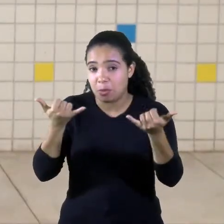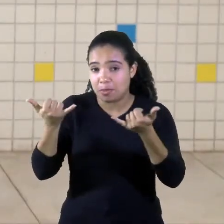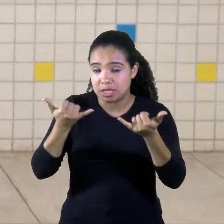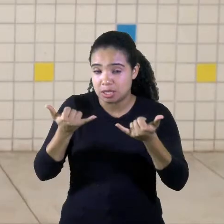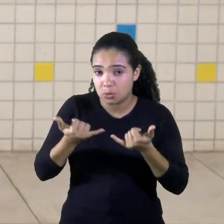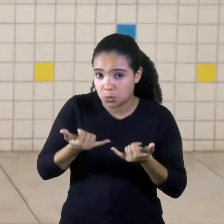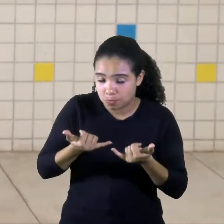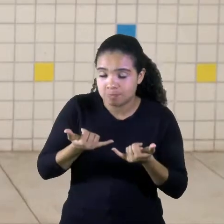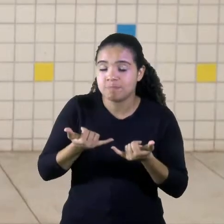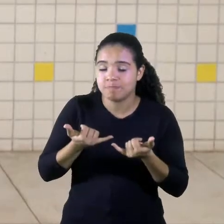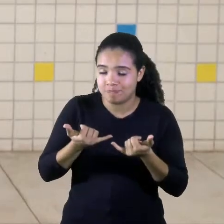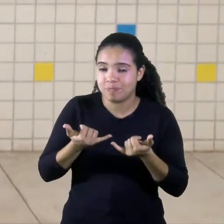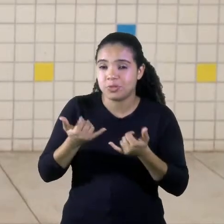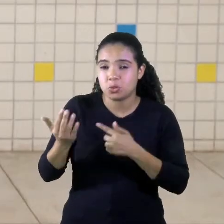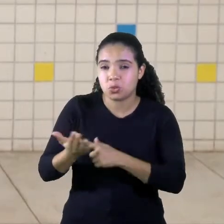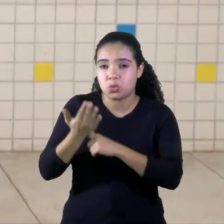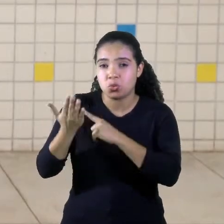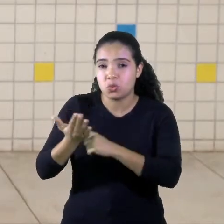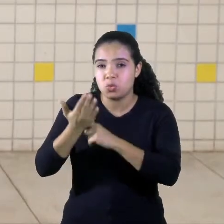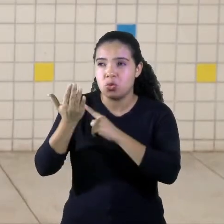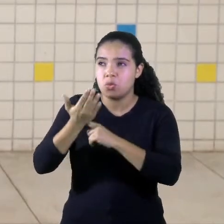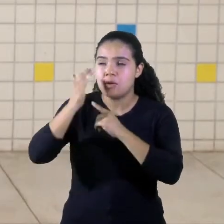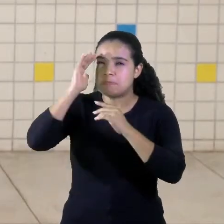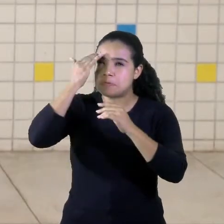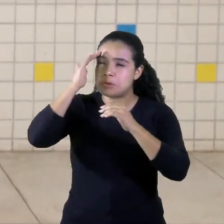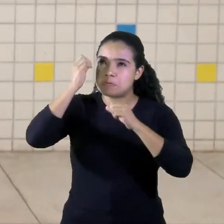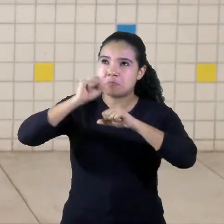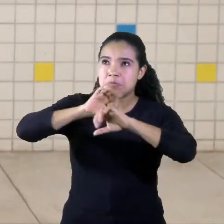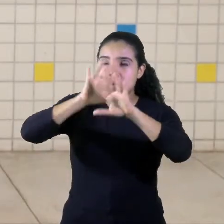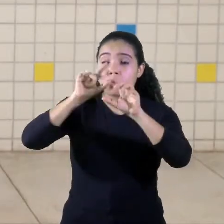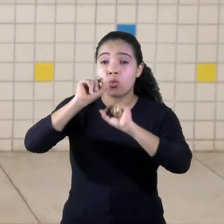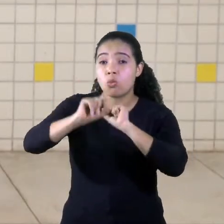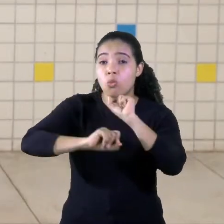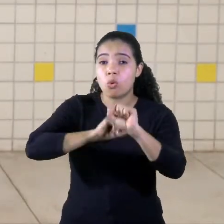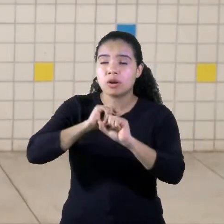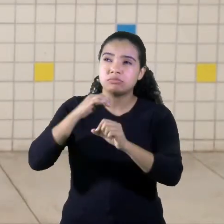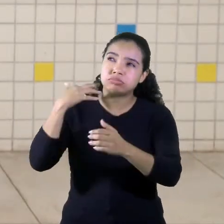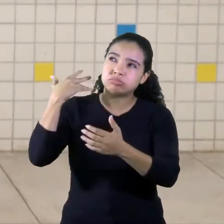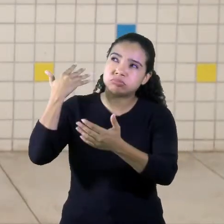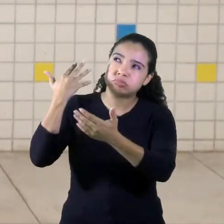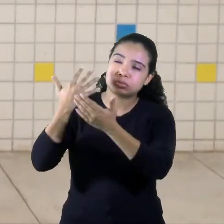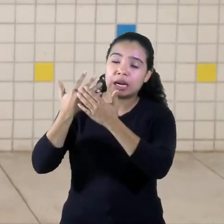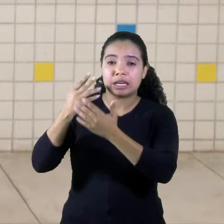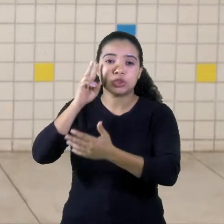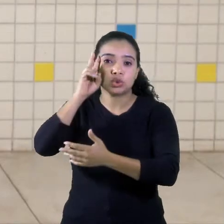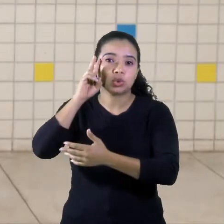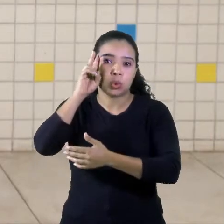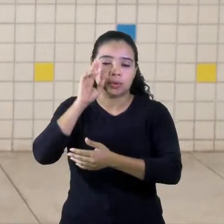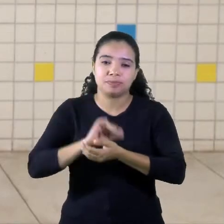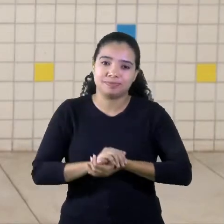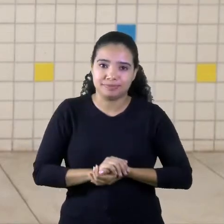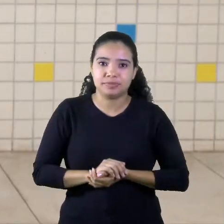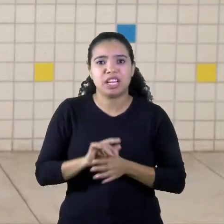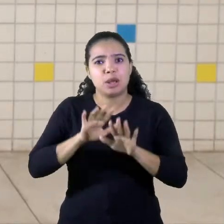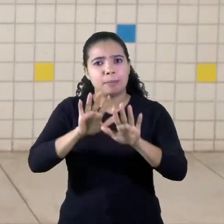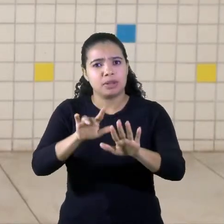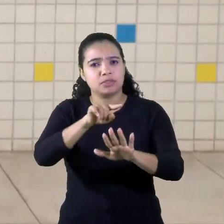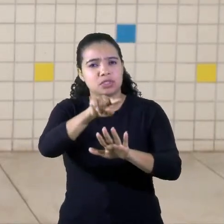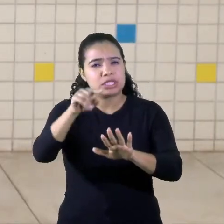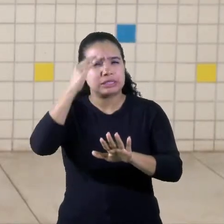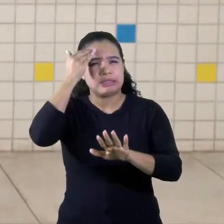informações que nos ajudam a compreender um pouquinho o que foi aquele evento. Mas para que você possa entender